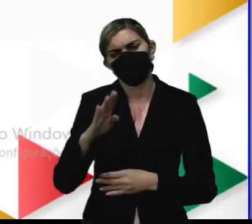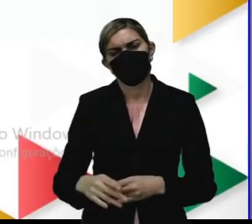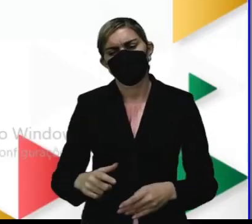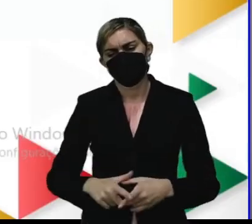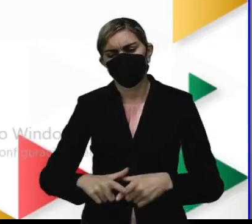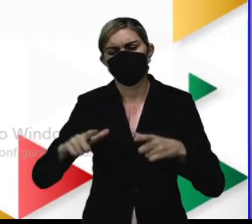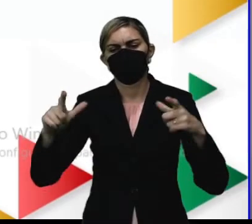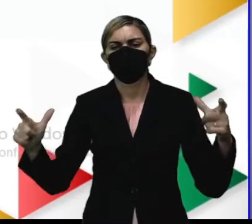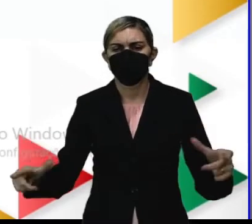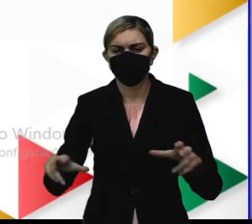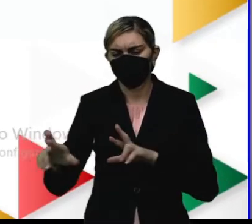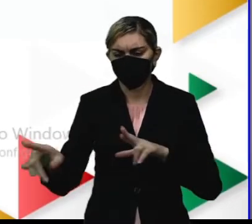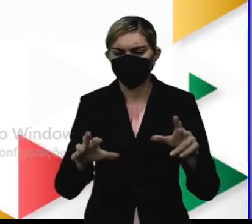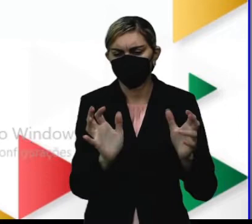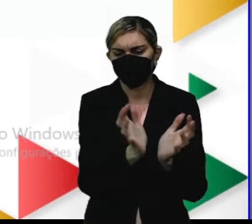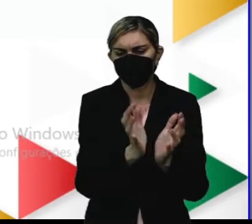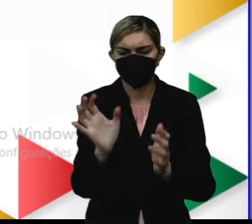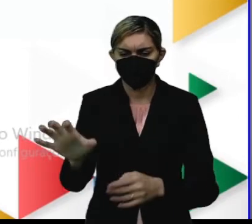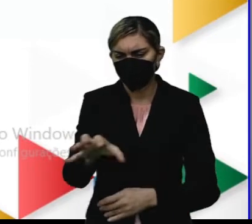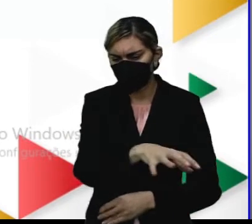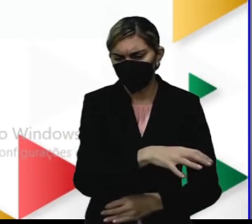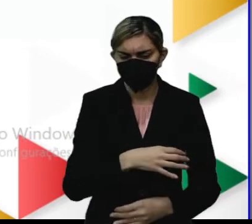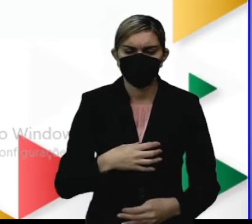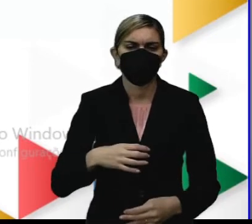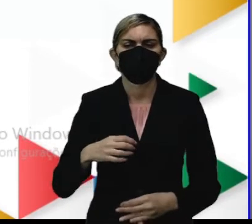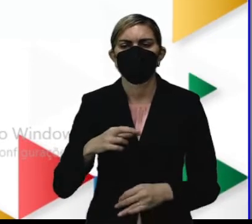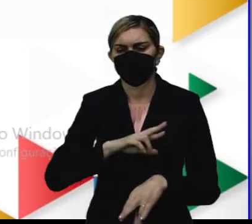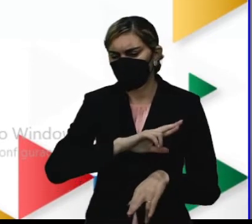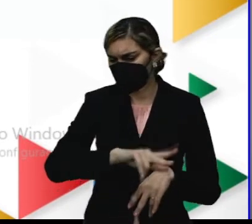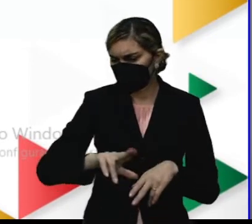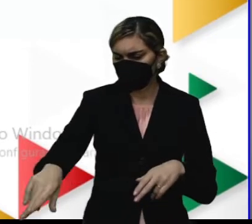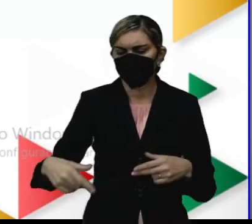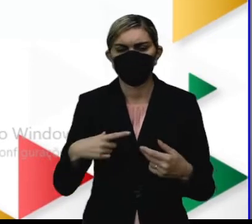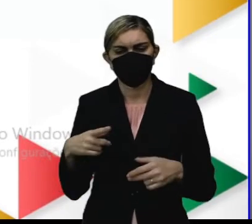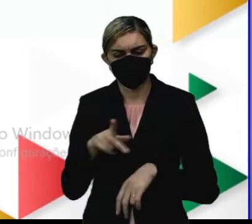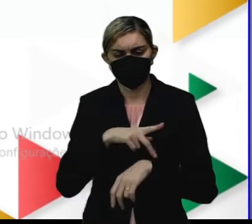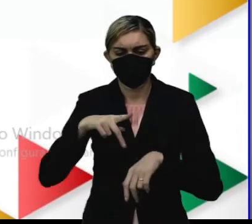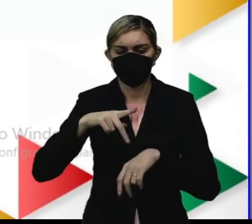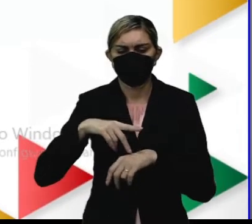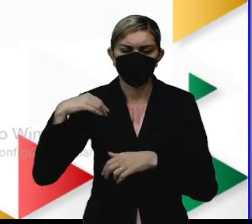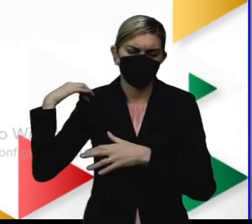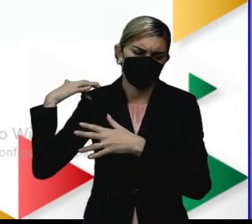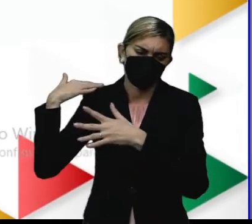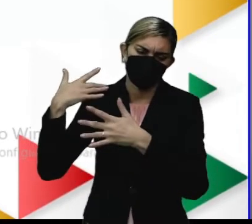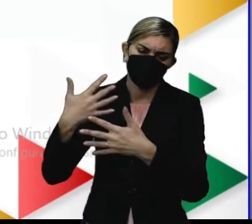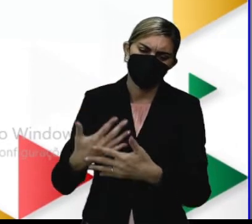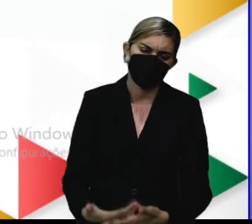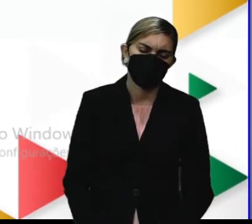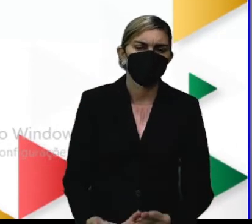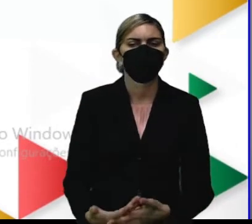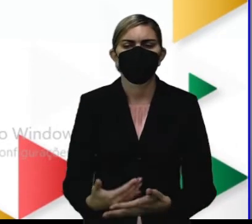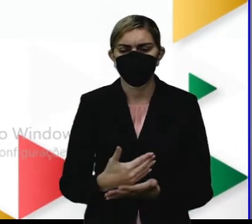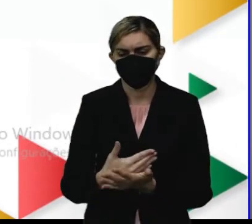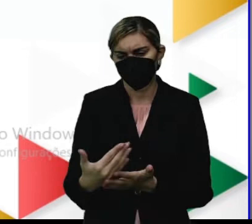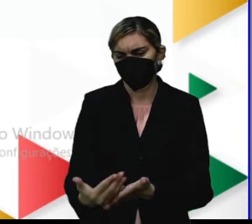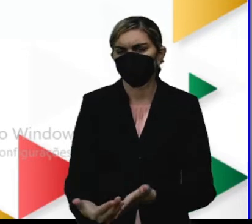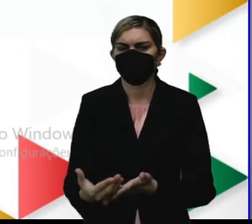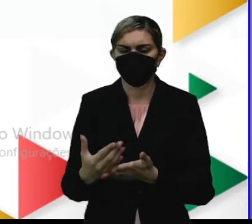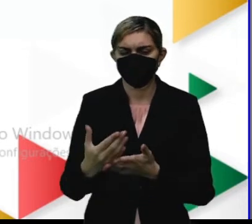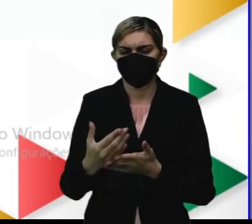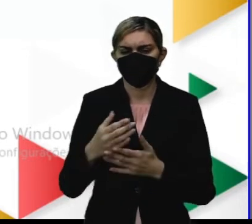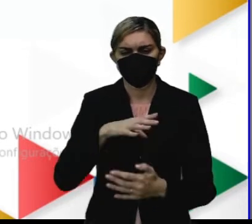grande número de diferentes grupos étnicos que habitam no país desde os milênios do início da